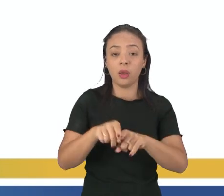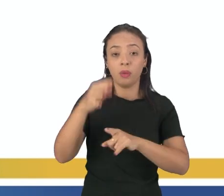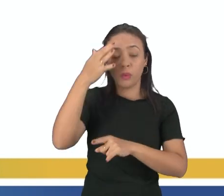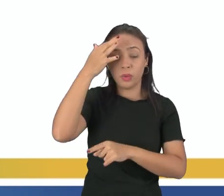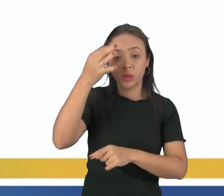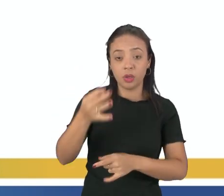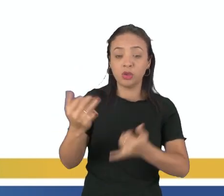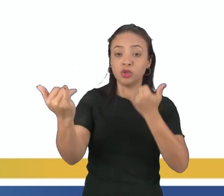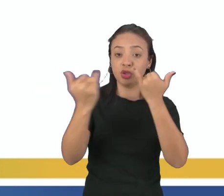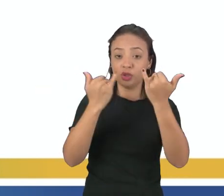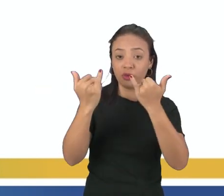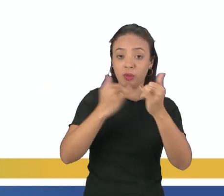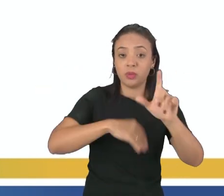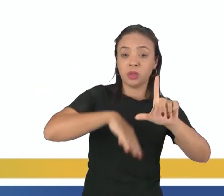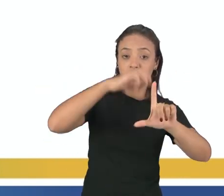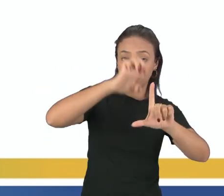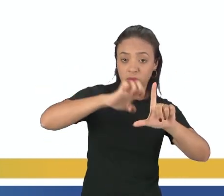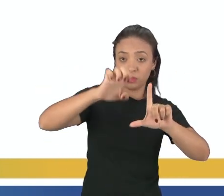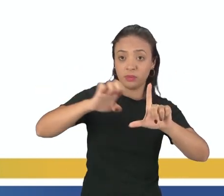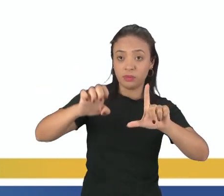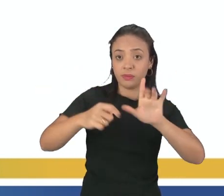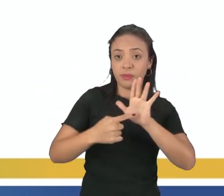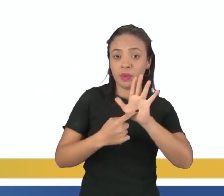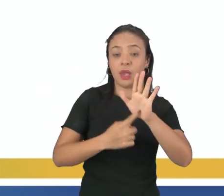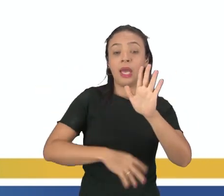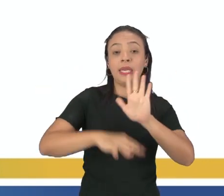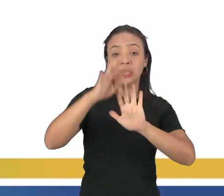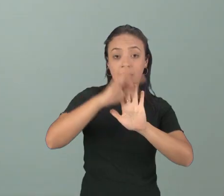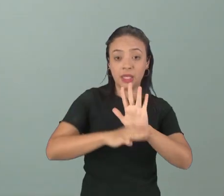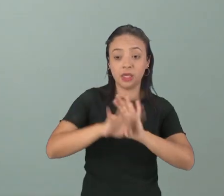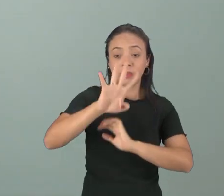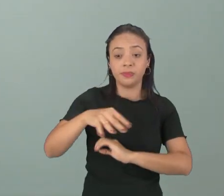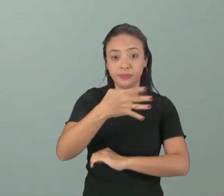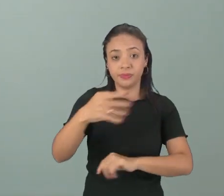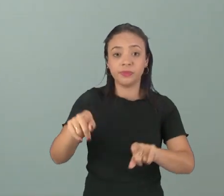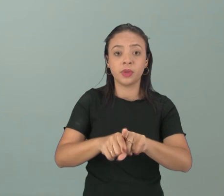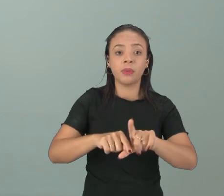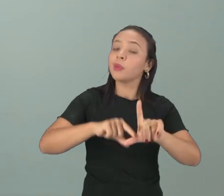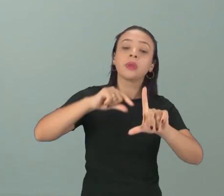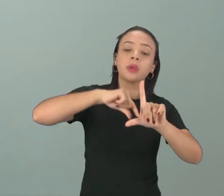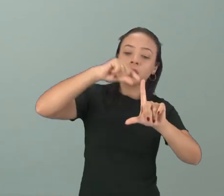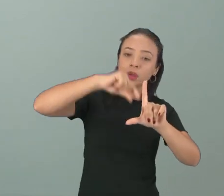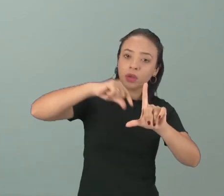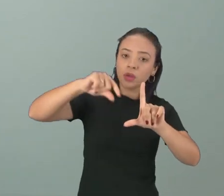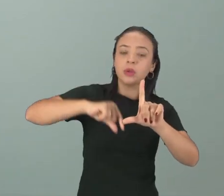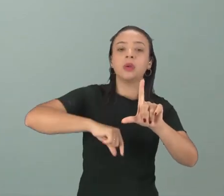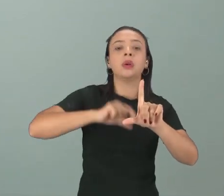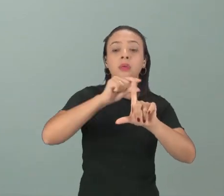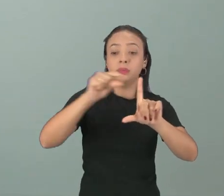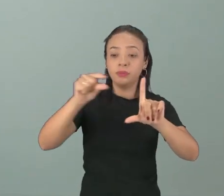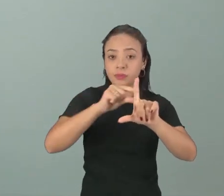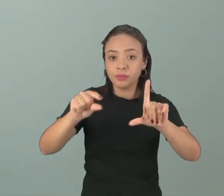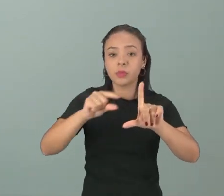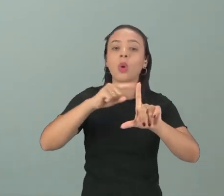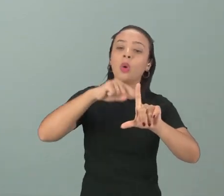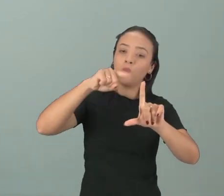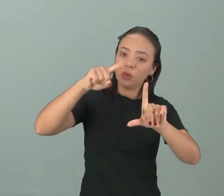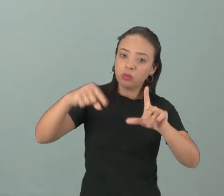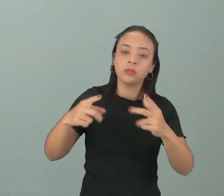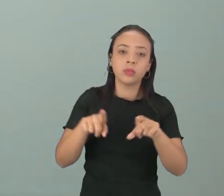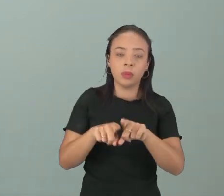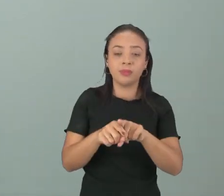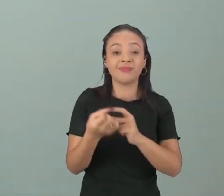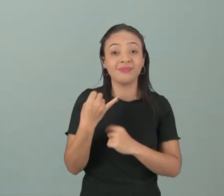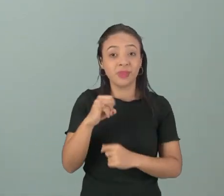dados estatísticos apresentados em textos, tabelas e gráficos de coluna, de barras ou de linha.